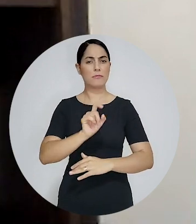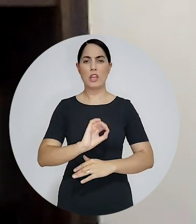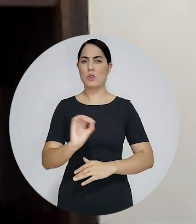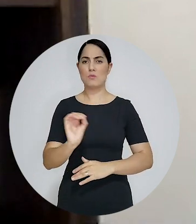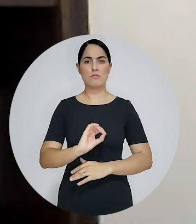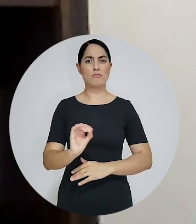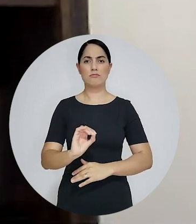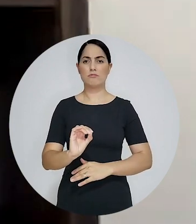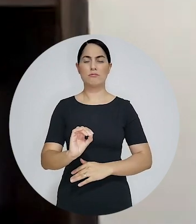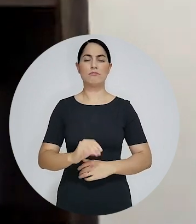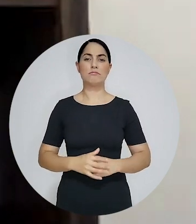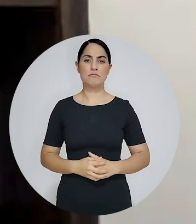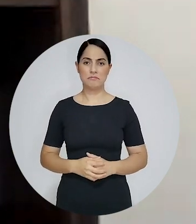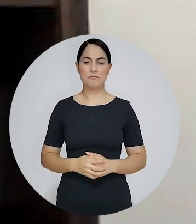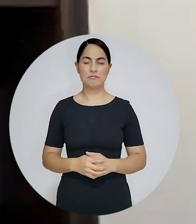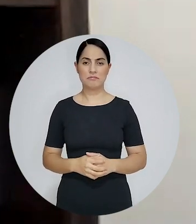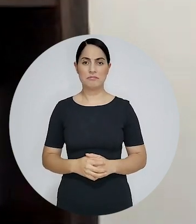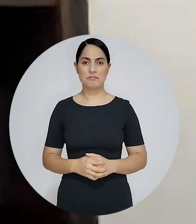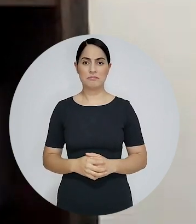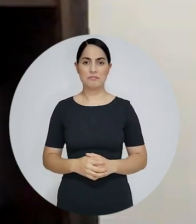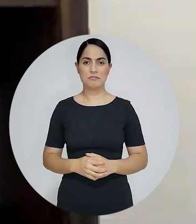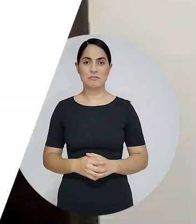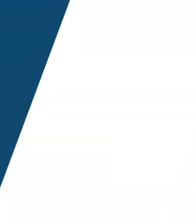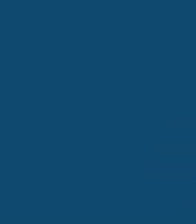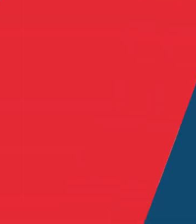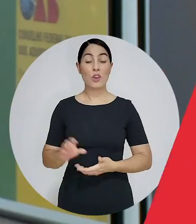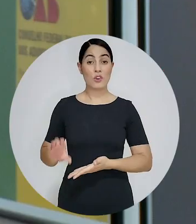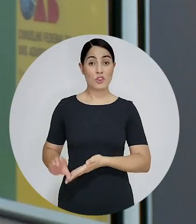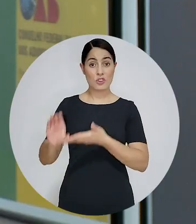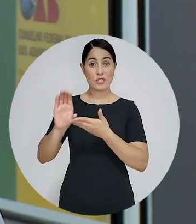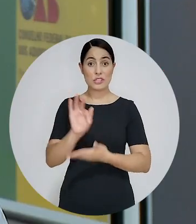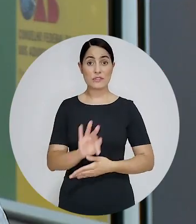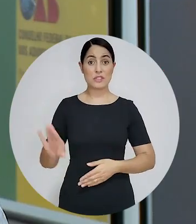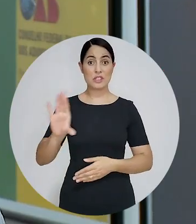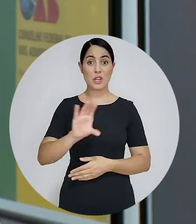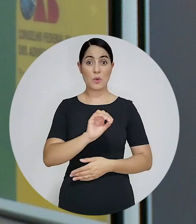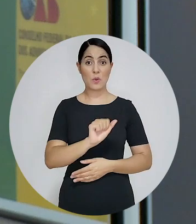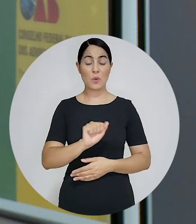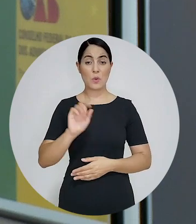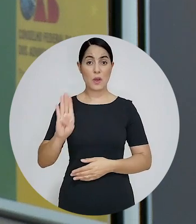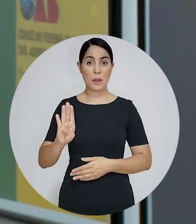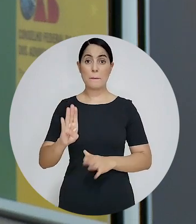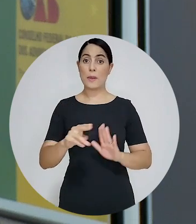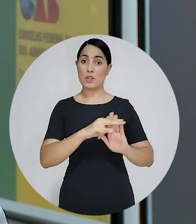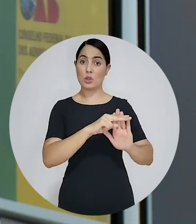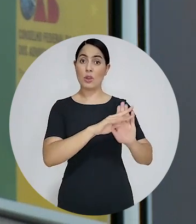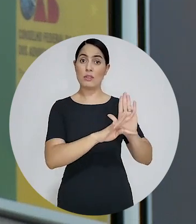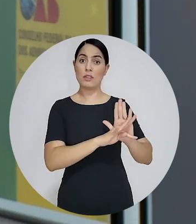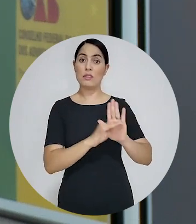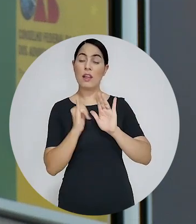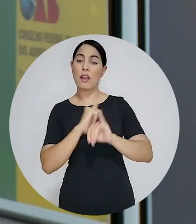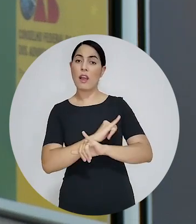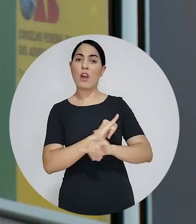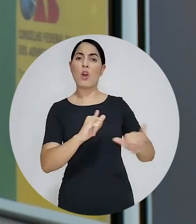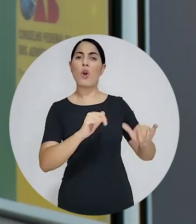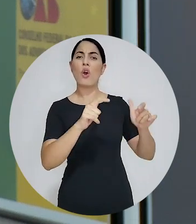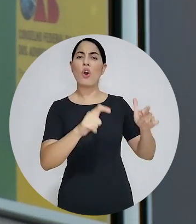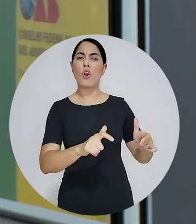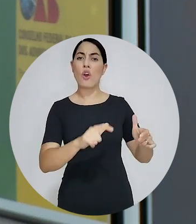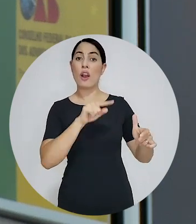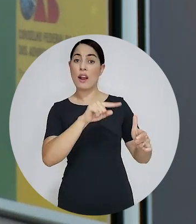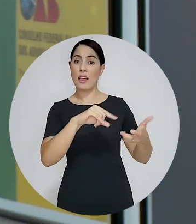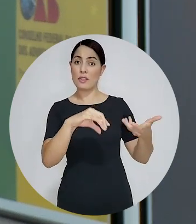sua integridade física, psíquica e moral. O Conselho Federal da OAB encaminhou uma nota técnica para o